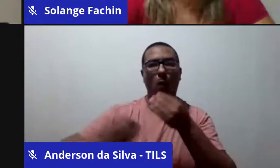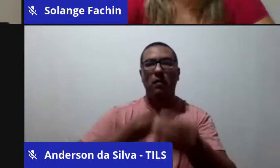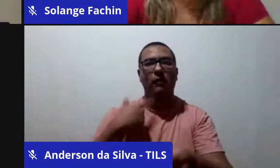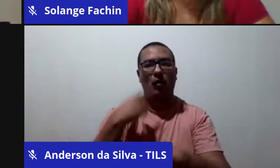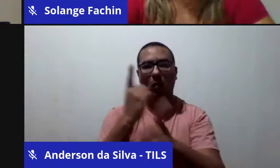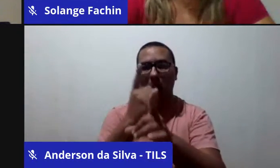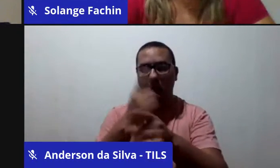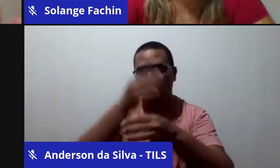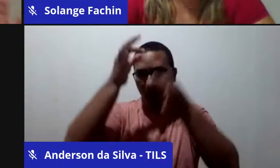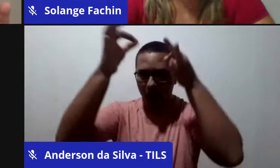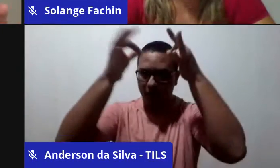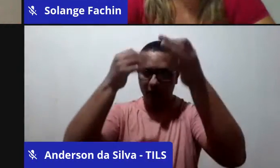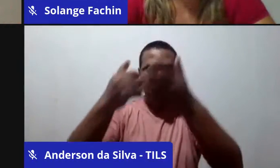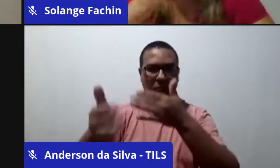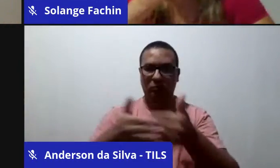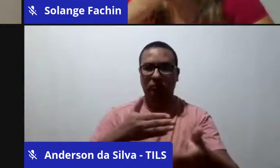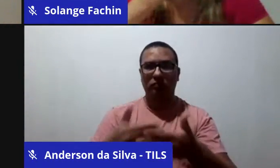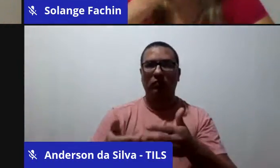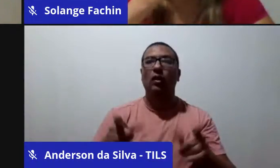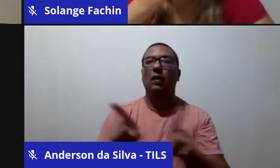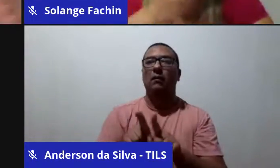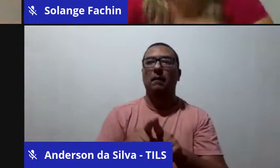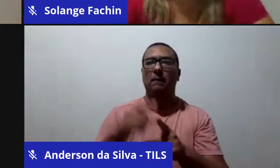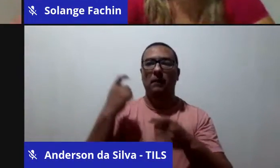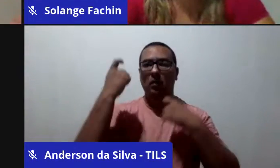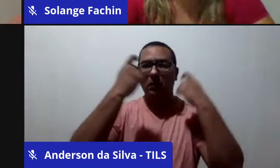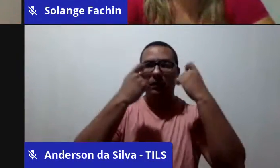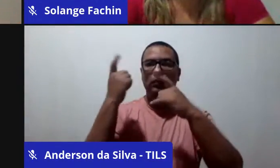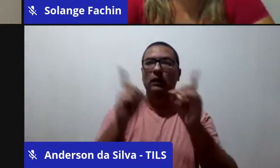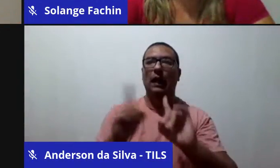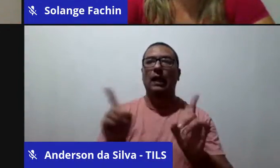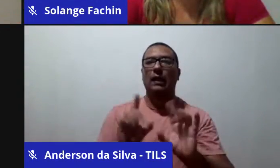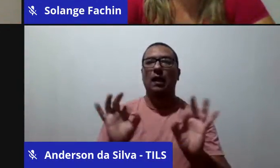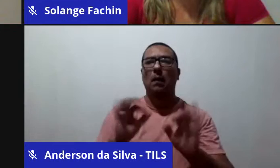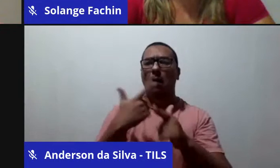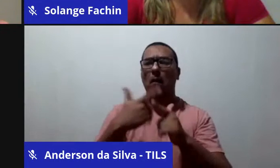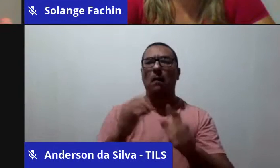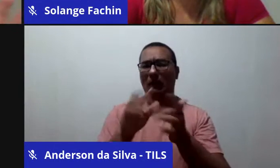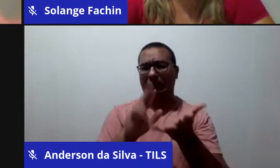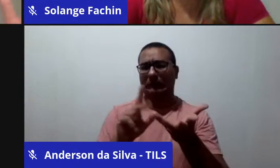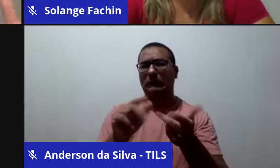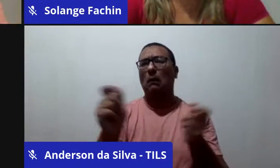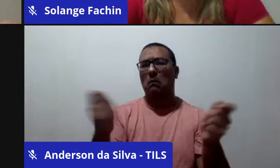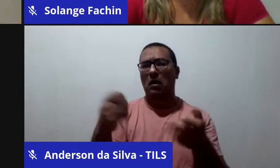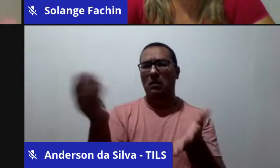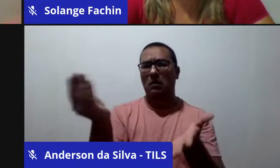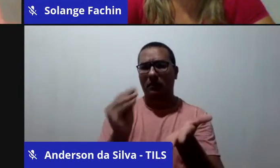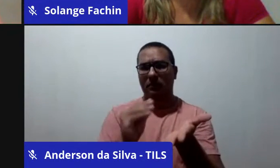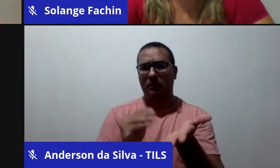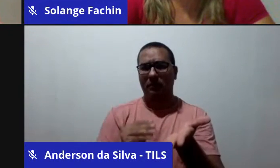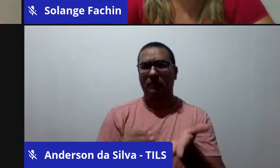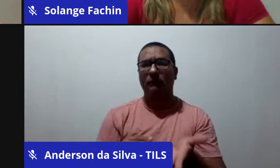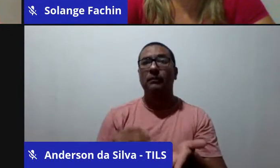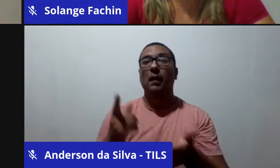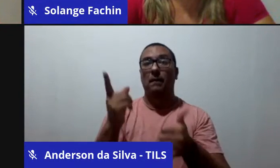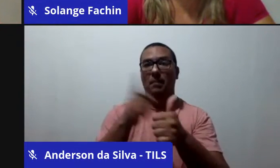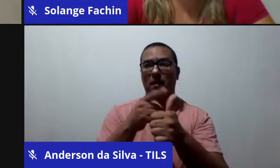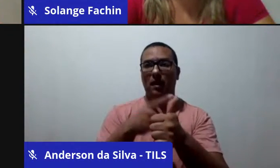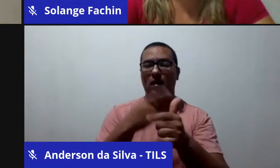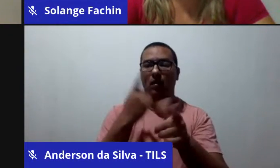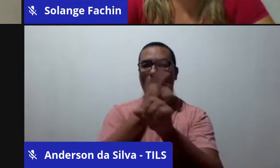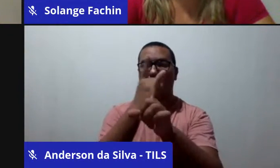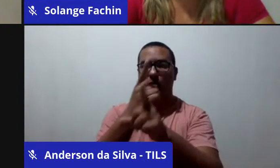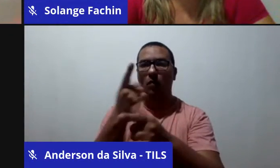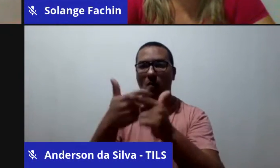criatividade, não se preocupe, digamos assim, com o número de problemas. Primeiro, eu abro toda a possibilidade de